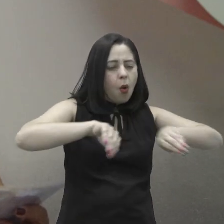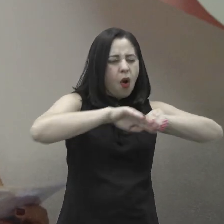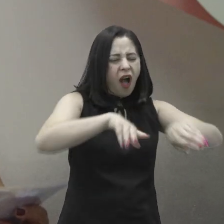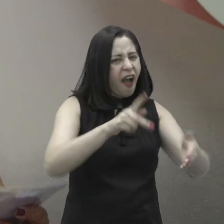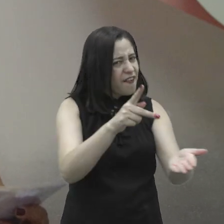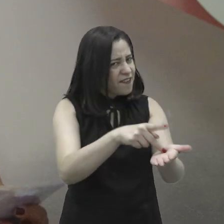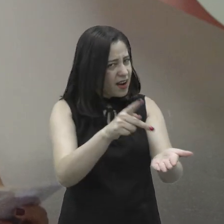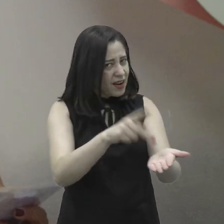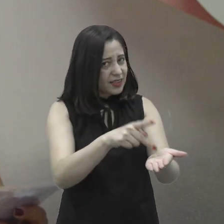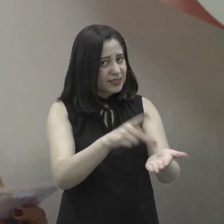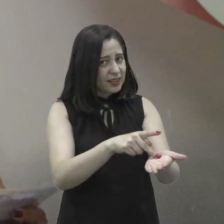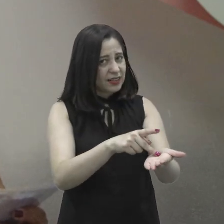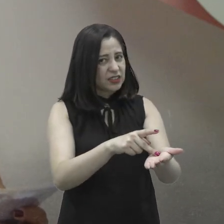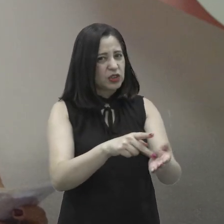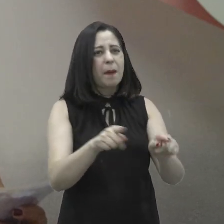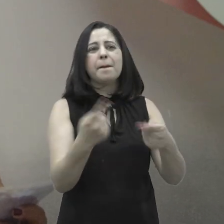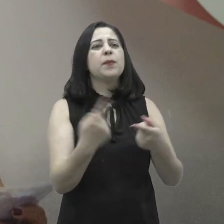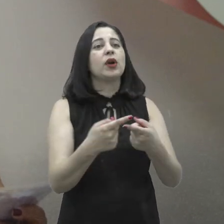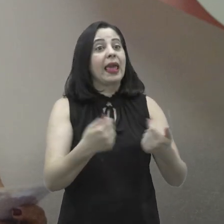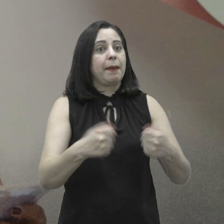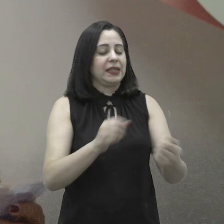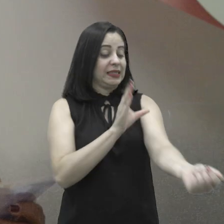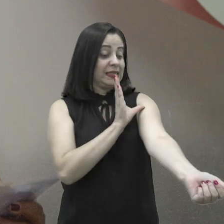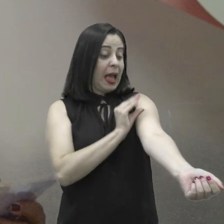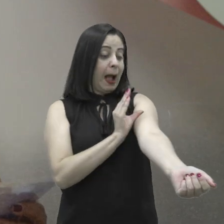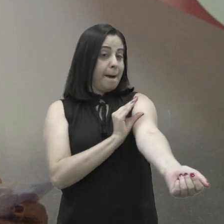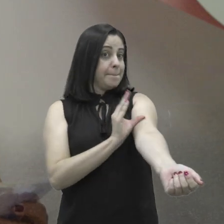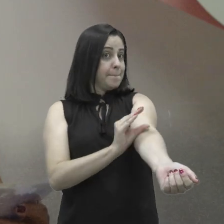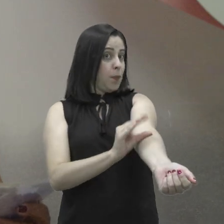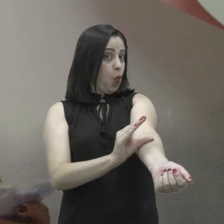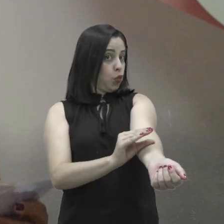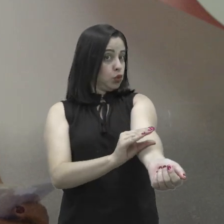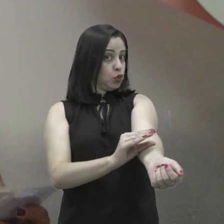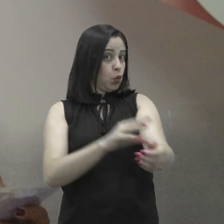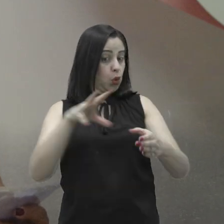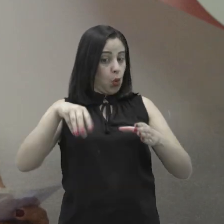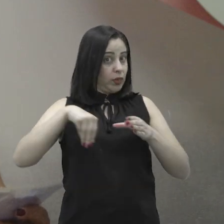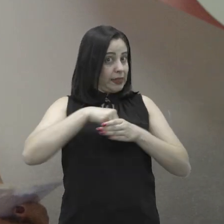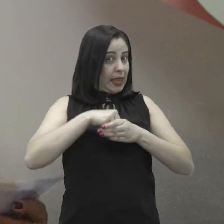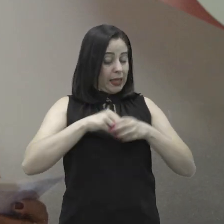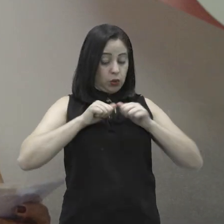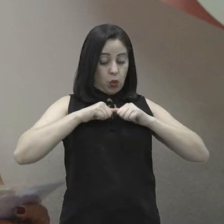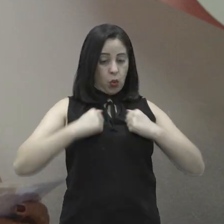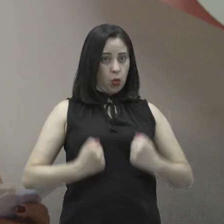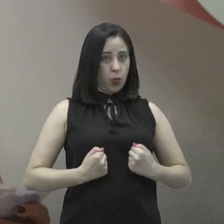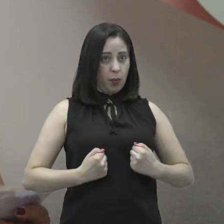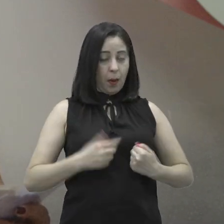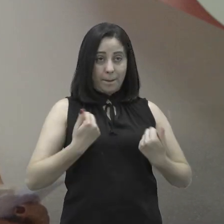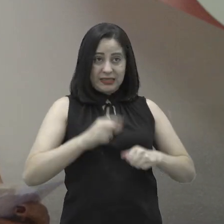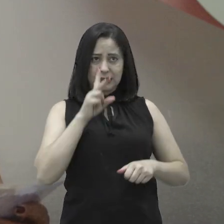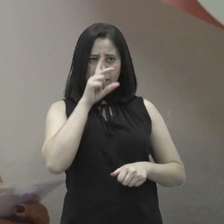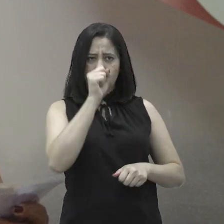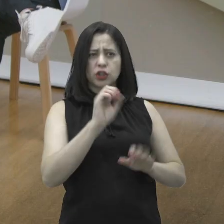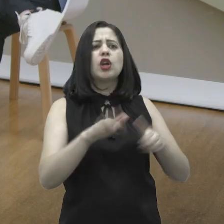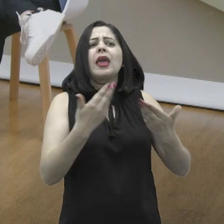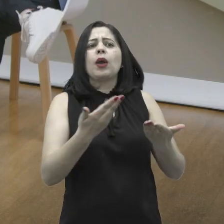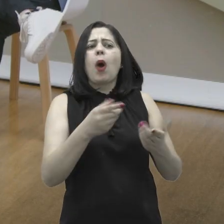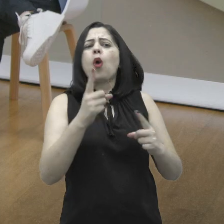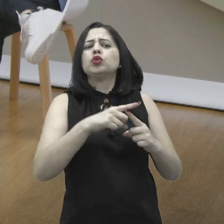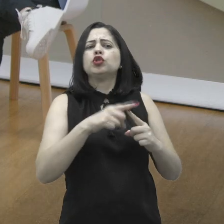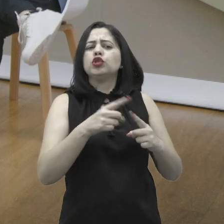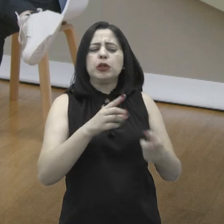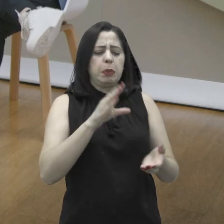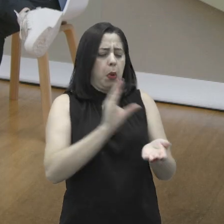aquela expressão, fortalecer os músculos respiratórios. Mas quais são esses músculos? Esse